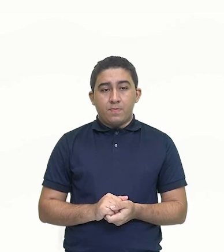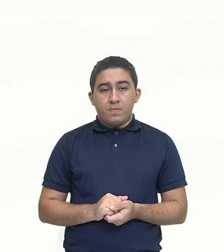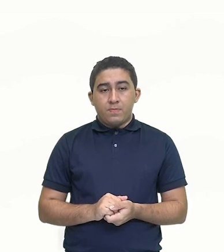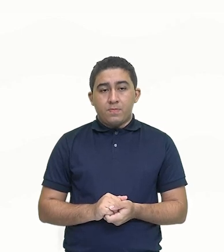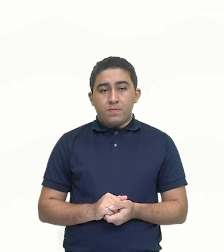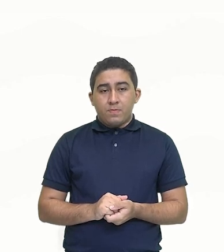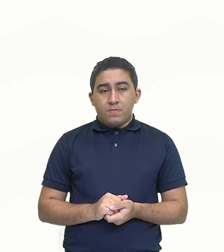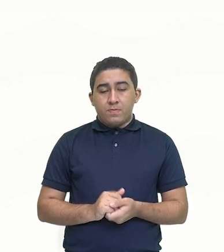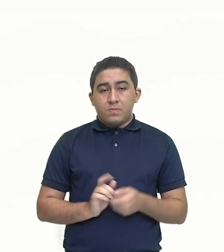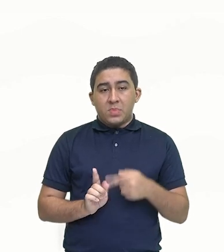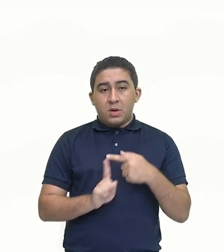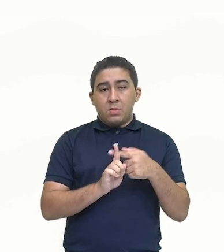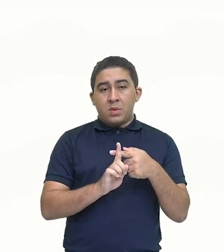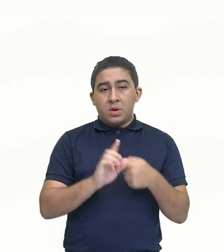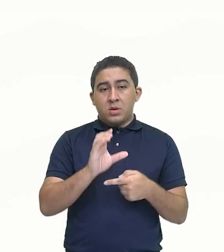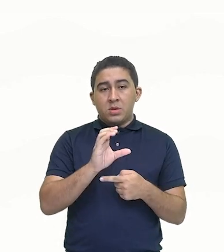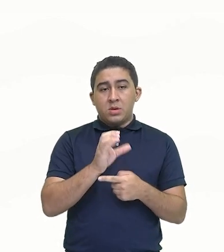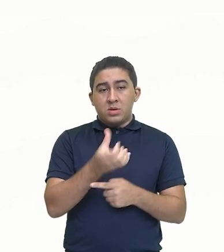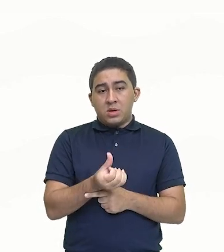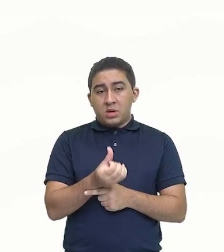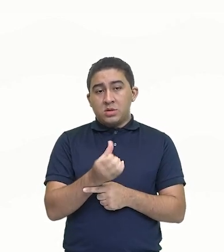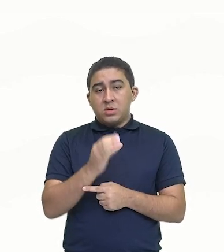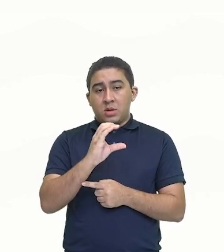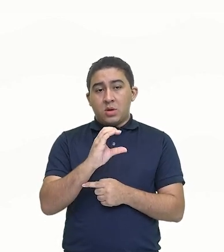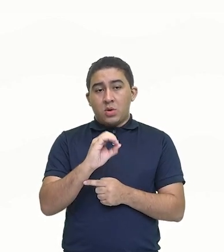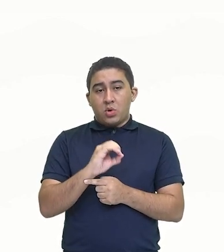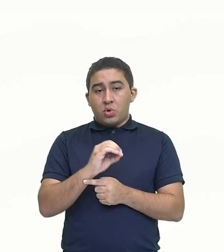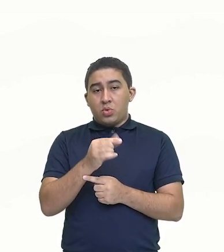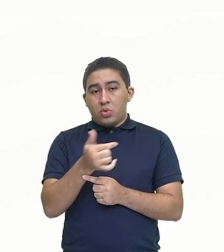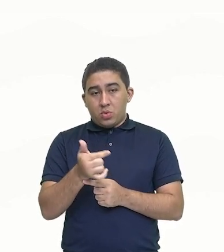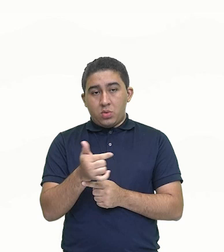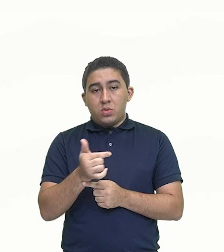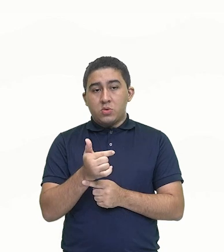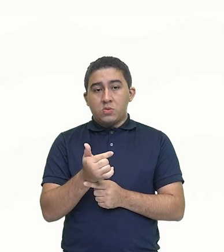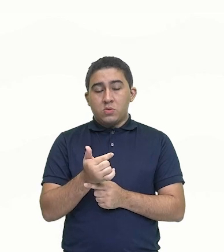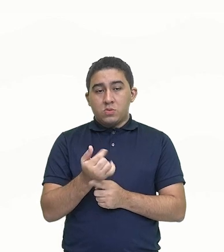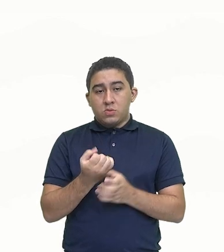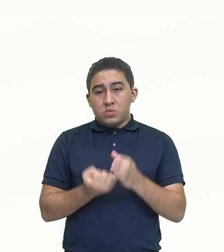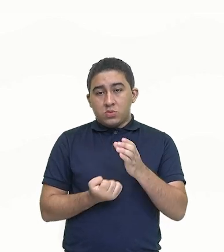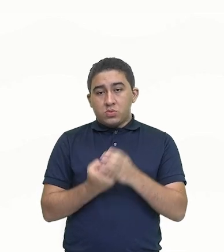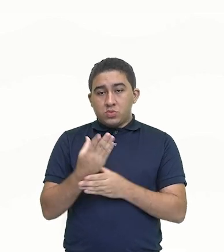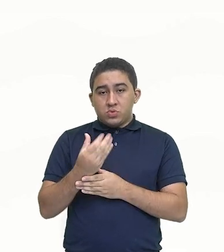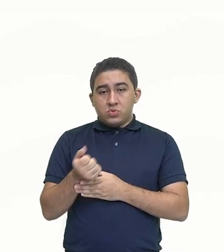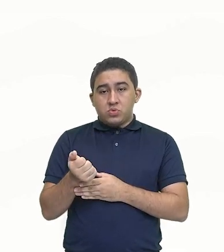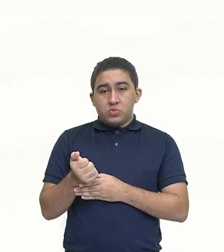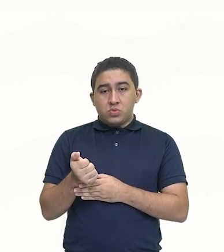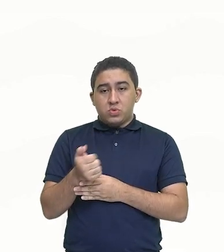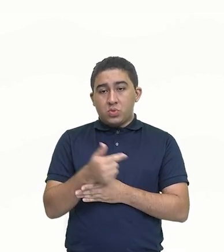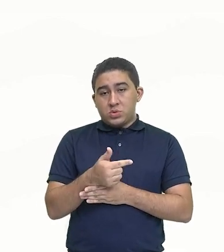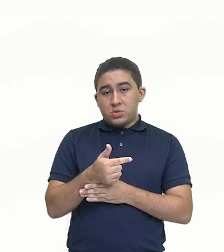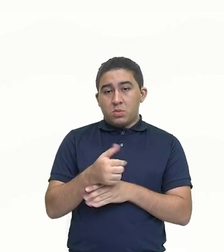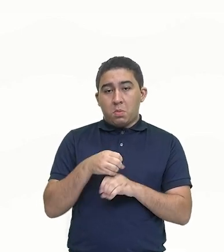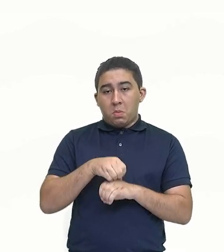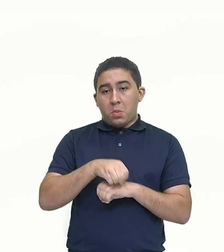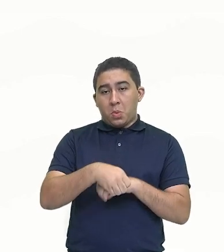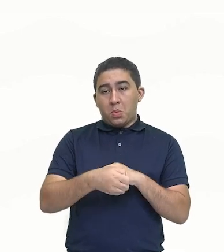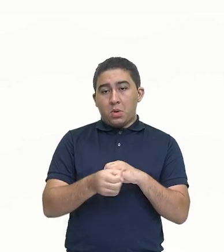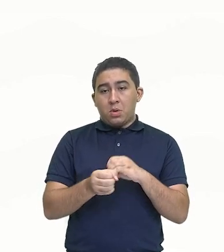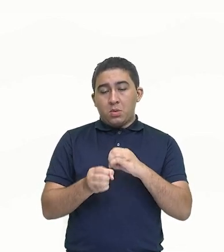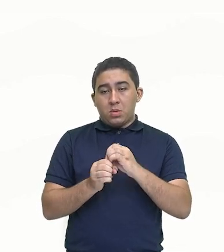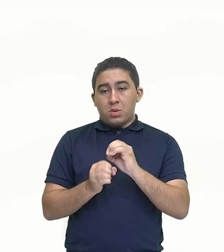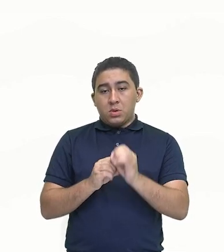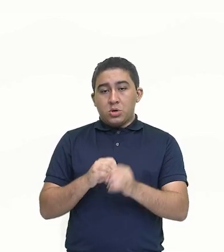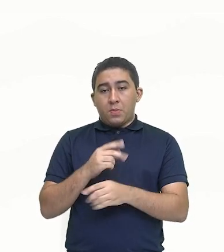6 carbonos aqui do dióxido de carbono, dando origem a 12 moléculas de